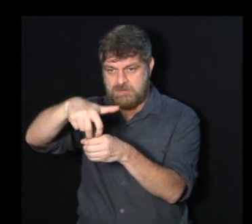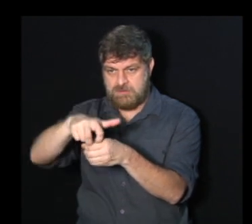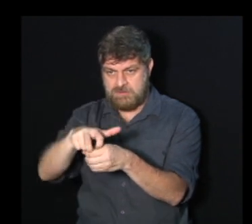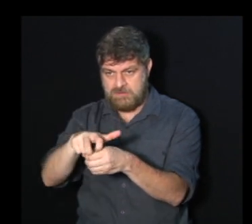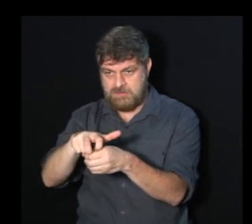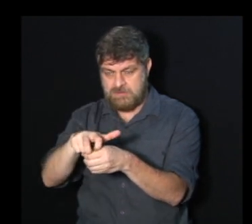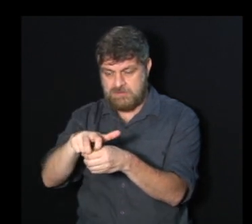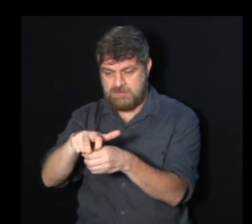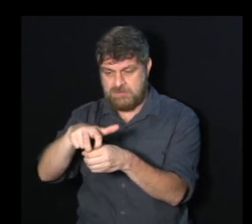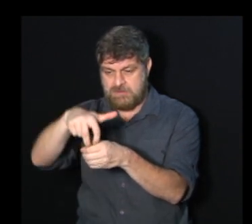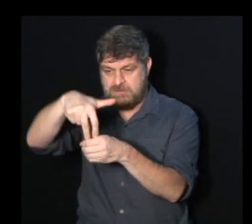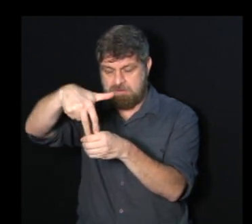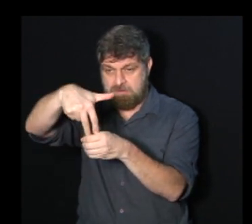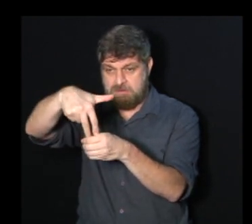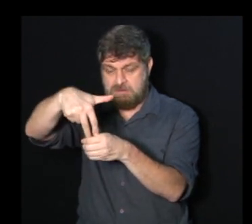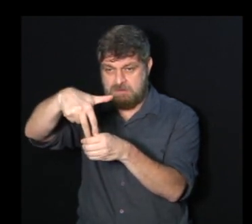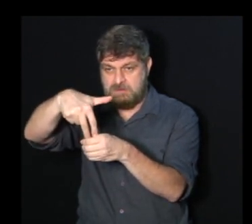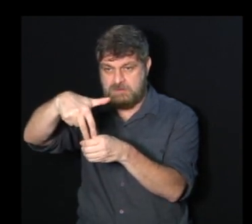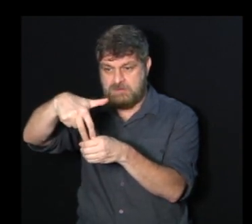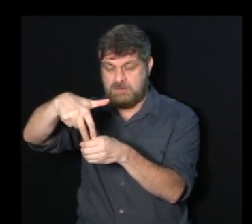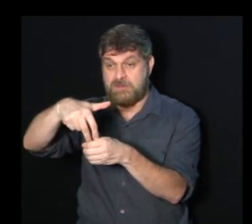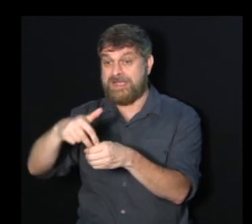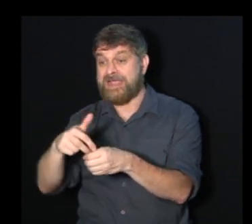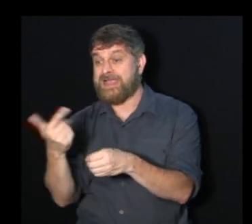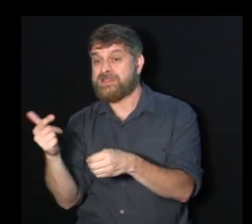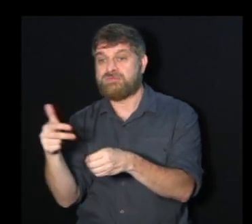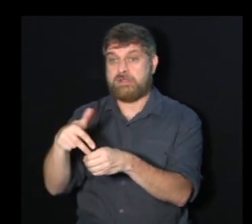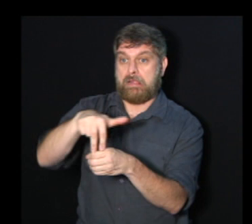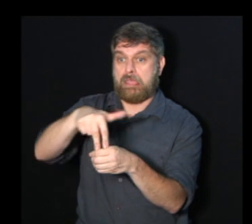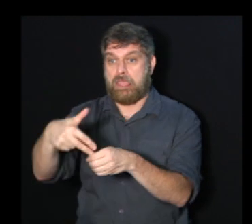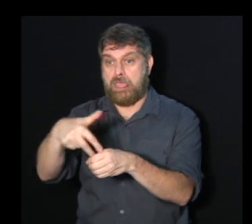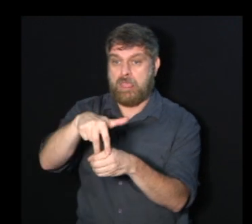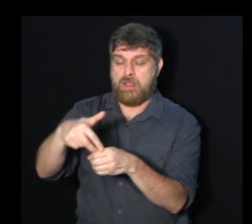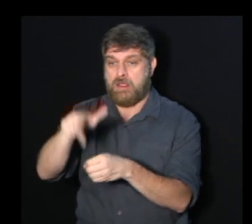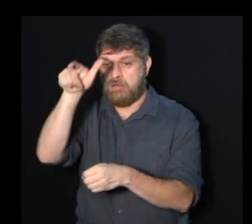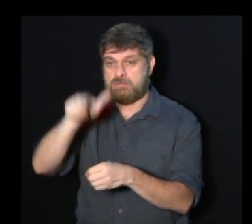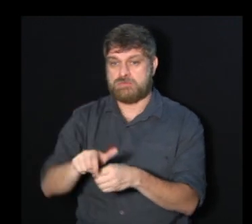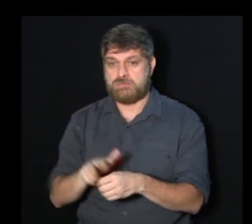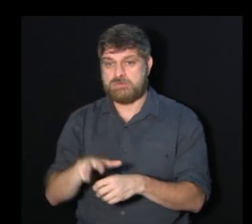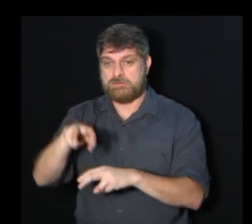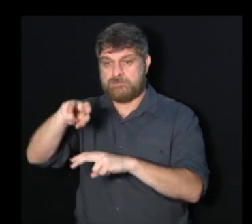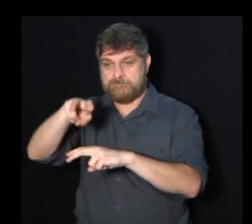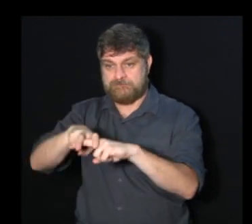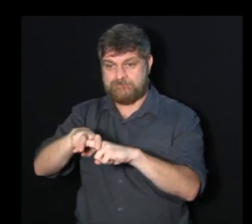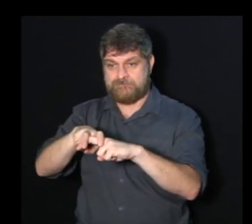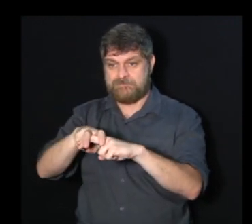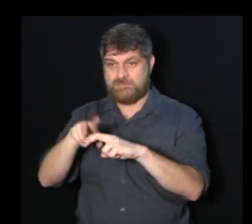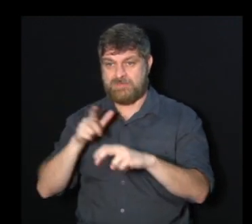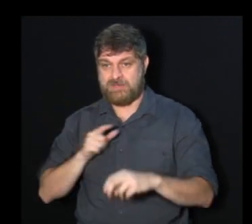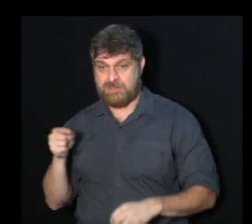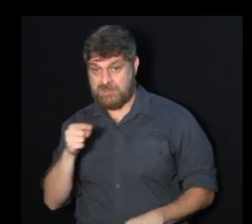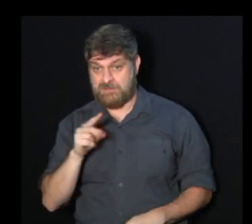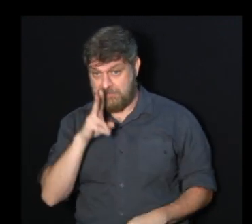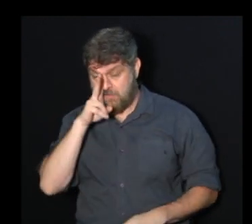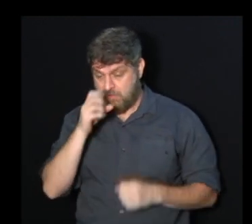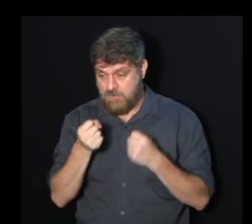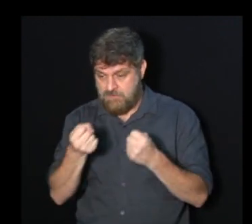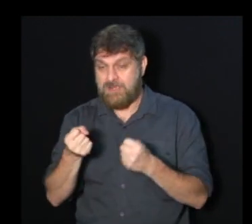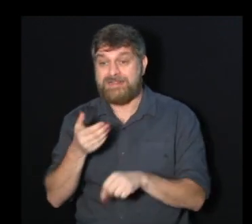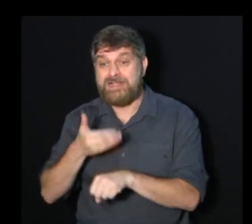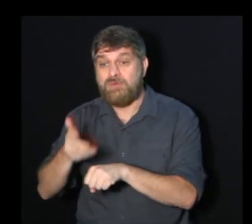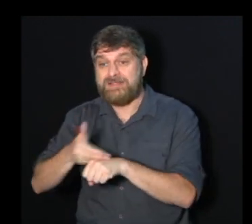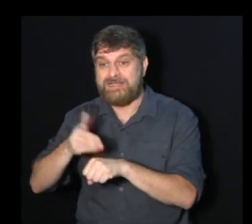equilíbrio, então já é um treino para quem tem dificuldade, por exemplo, sentar na cadeira. Além de eu estar fortalecendo, eu estou